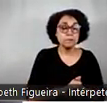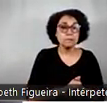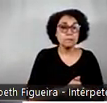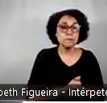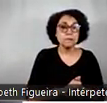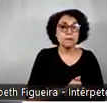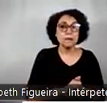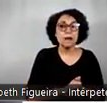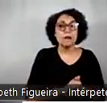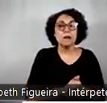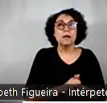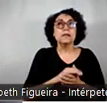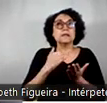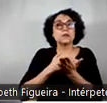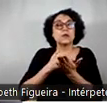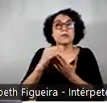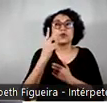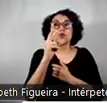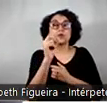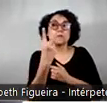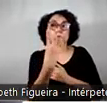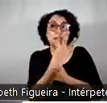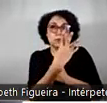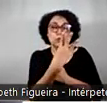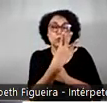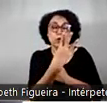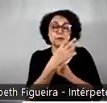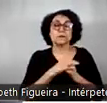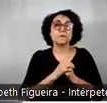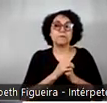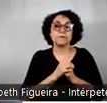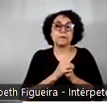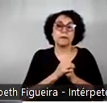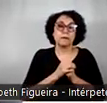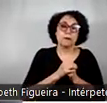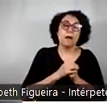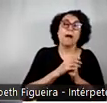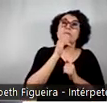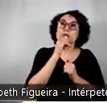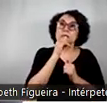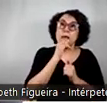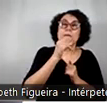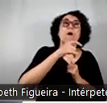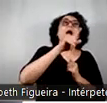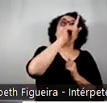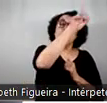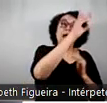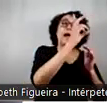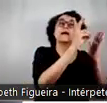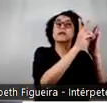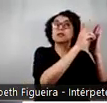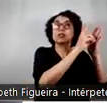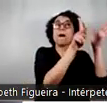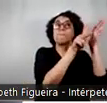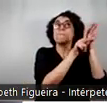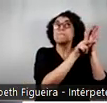de pessoas, né, que são originárias, né, do território da Venezuela, para o Brasil, né?